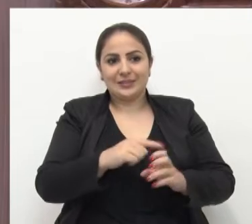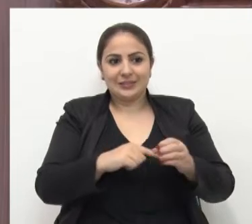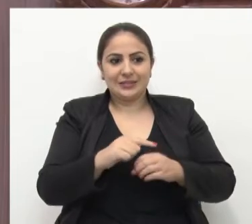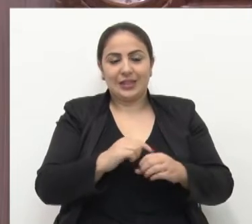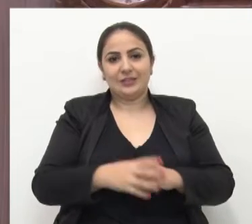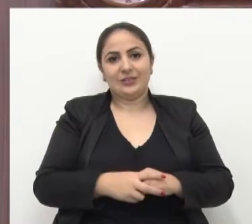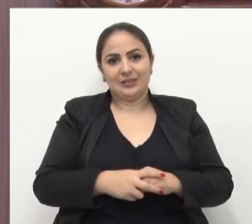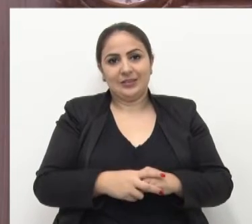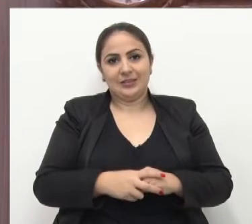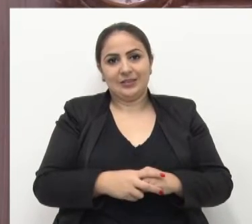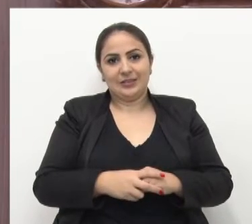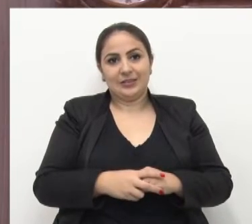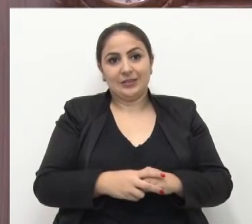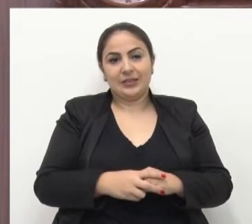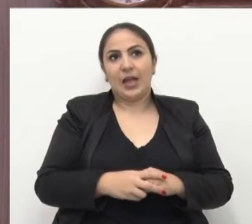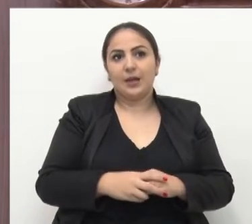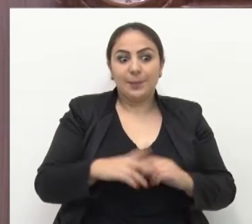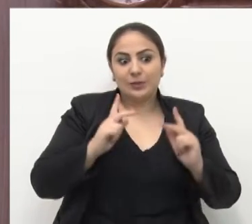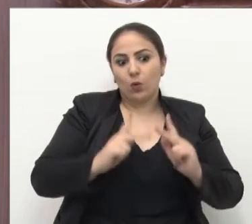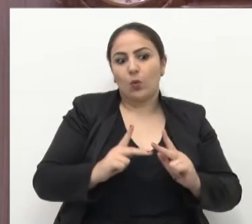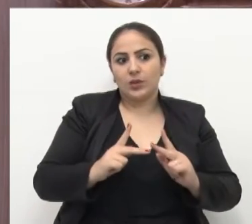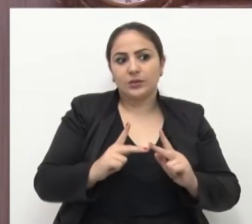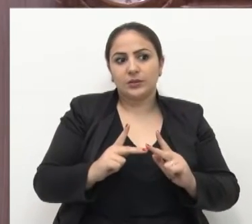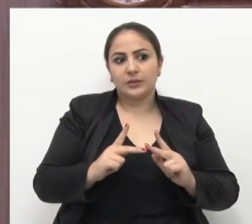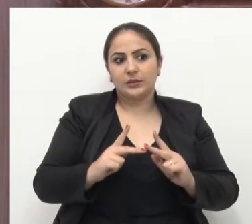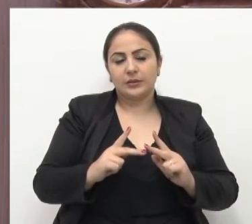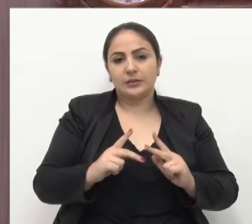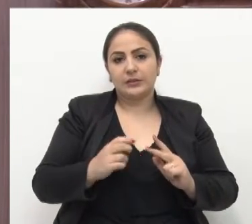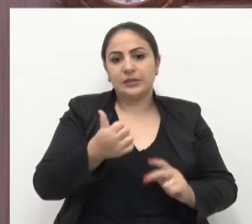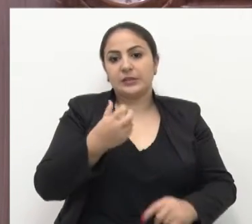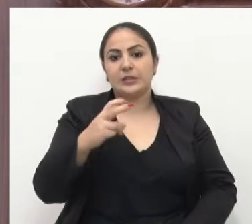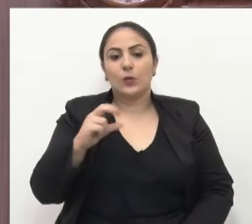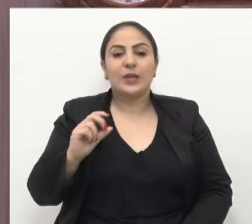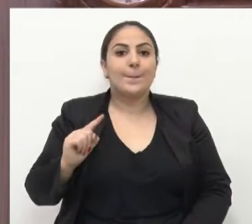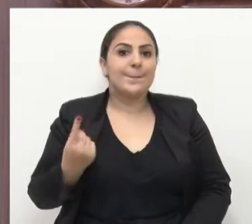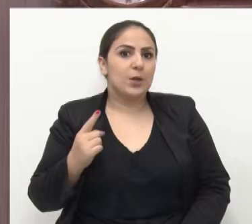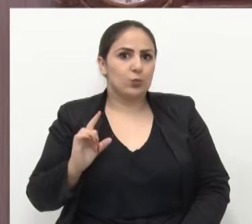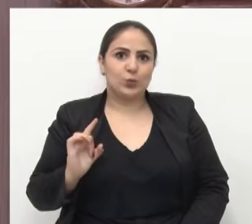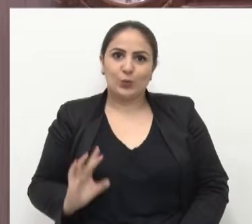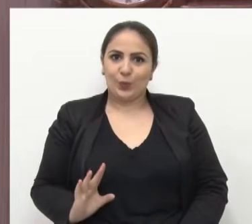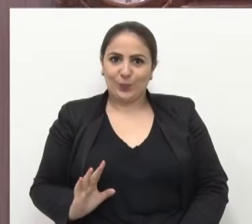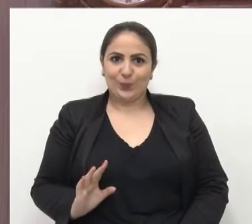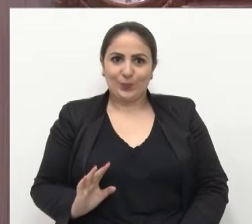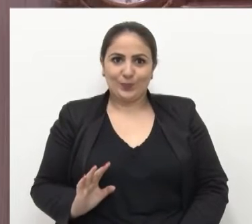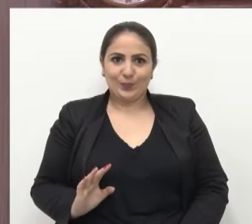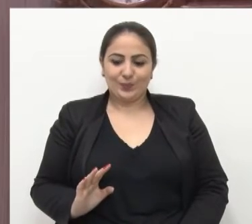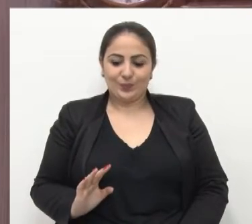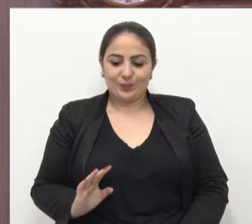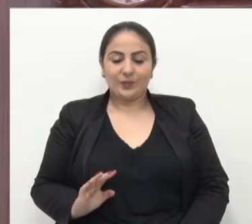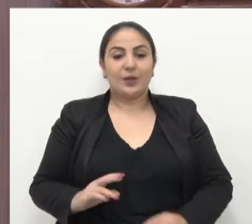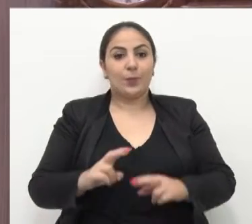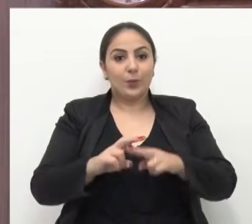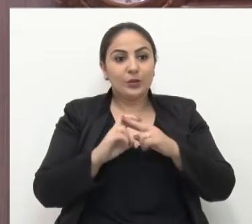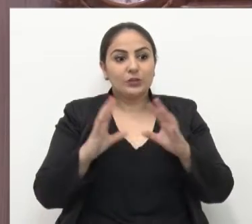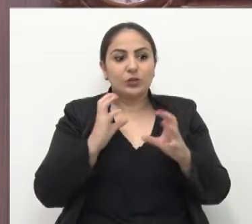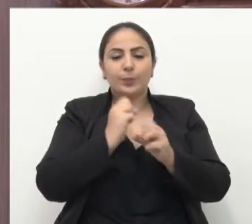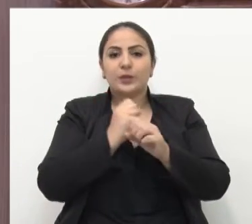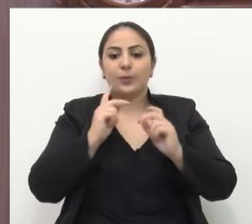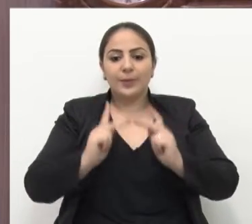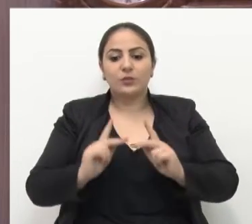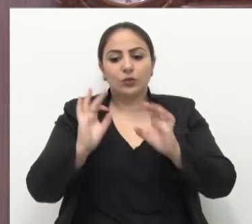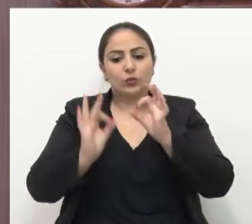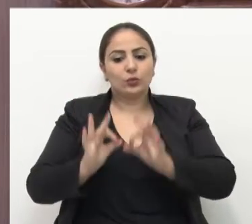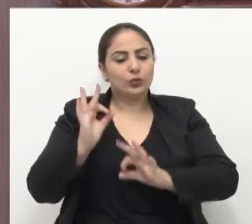físicas gente deixou 650 mil aproximadamente nem 6 por cento do potencial somando com as destinações